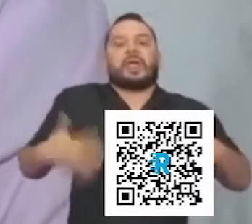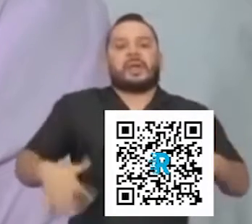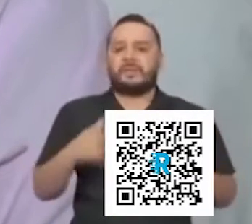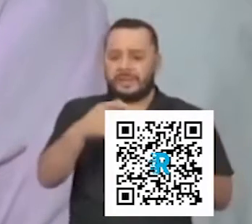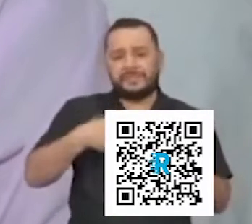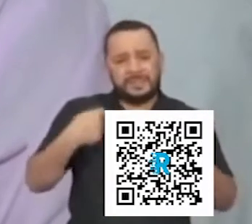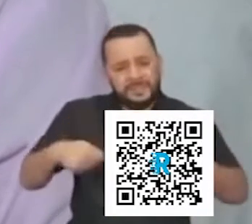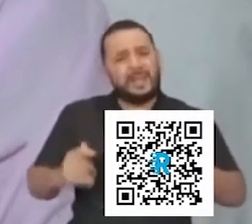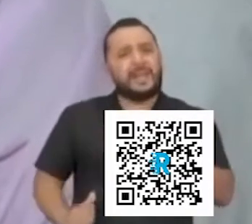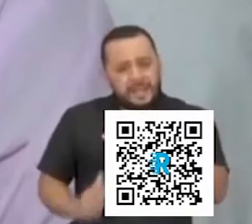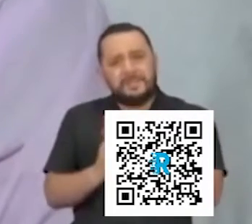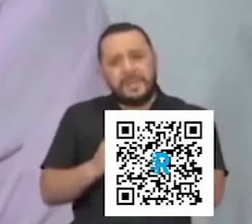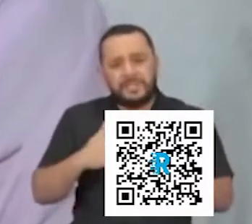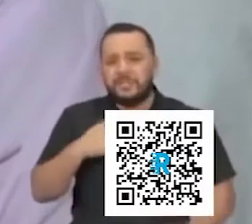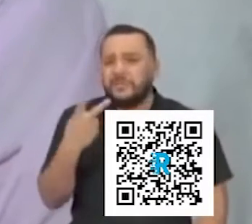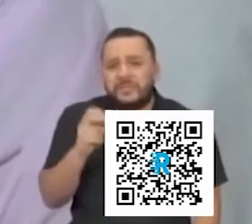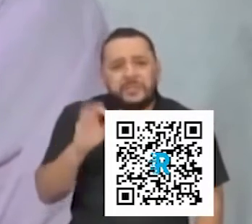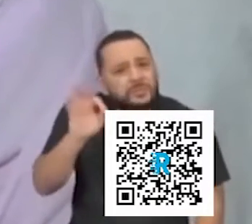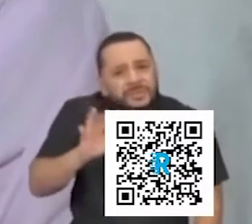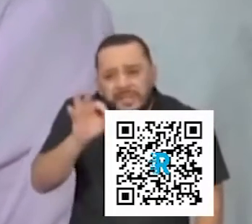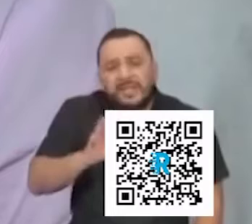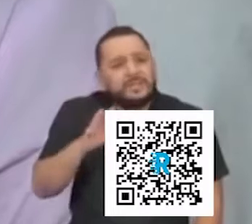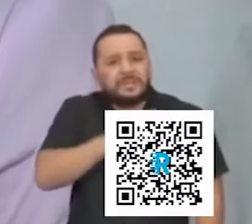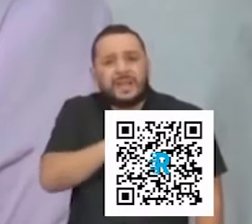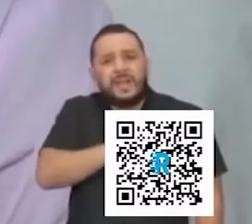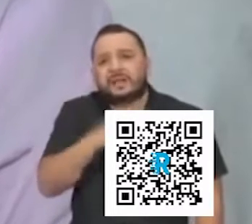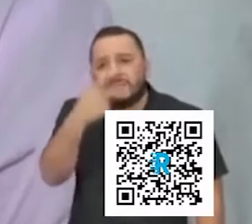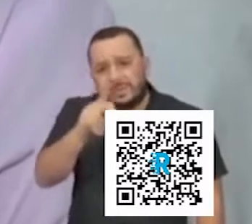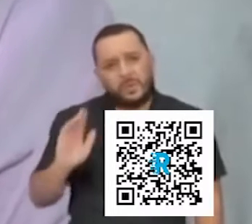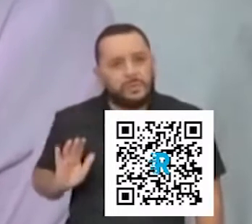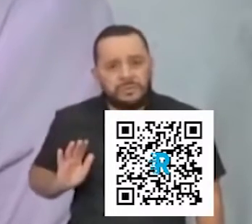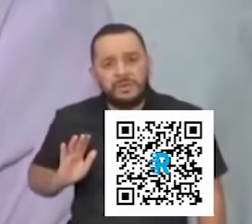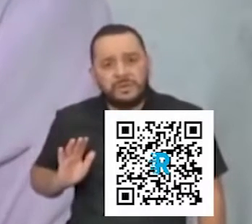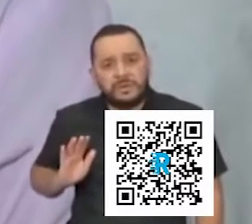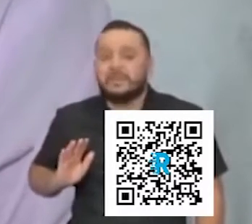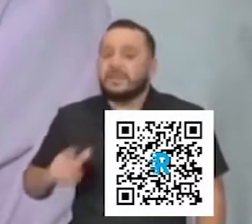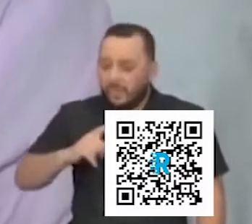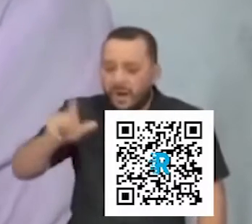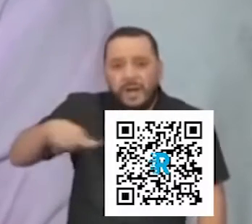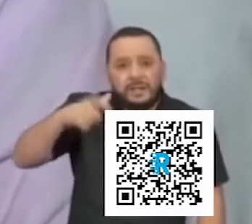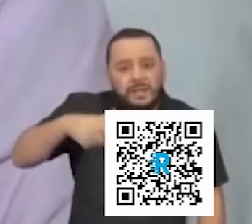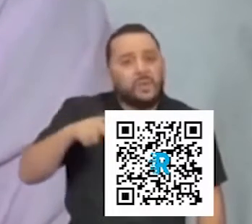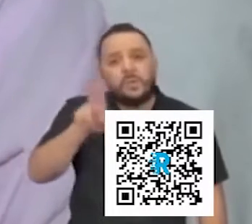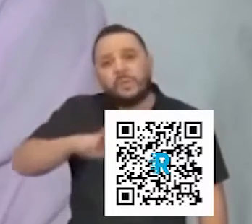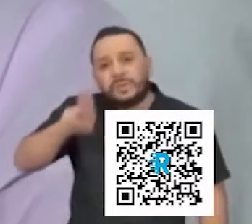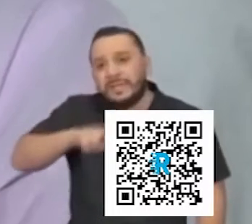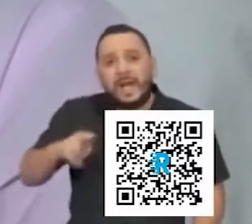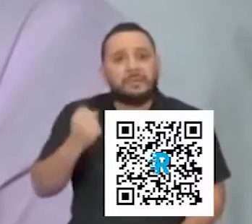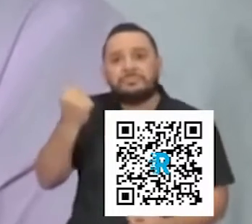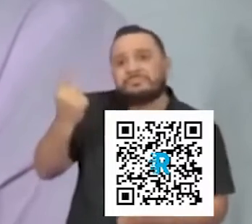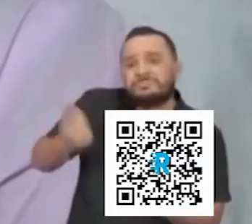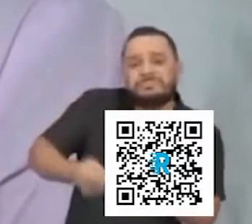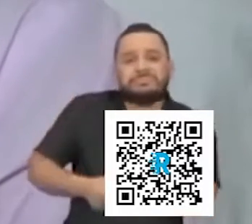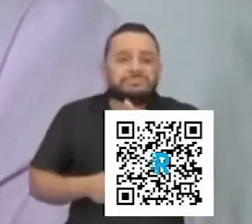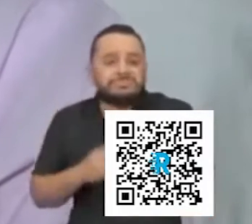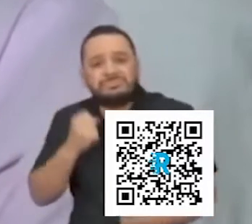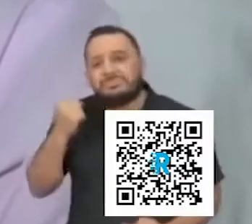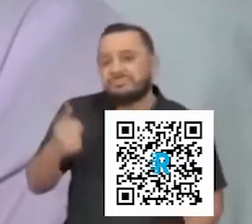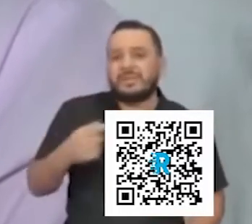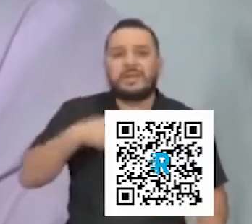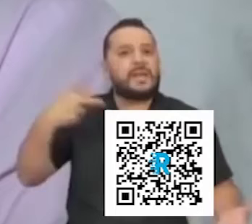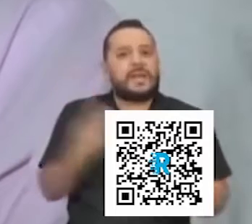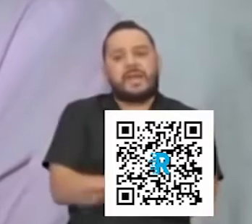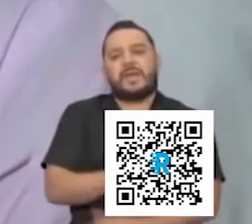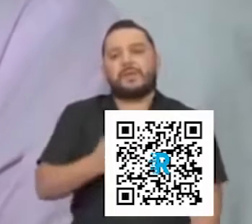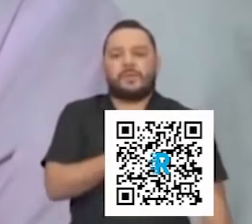limite no máximo de 20% da sua renda e o cartão de crédito deve ser usado para compras excepcionais. E o erro número 3 é